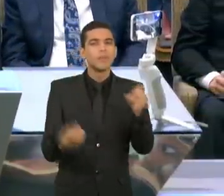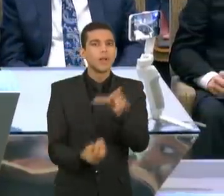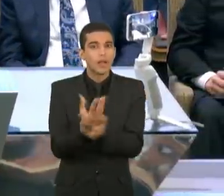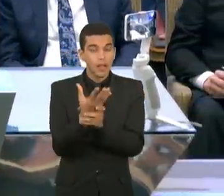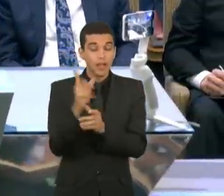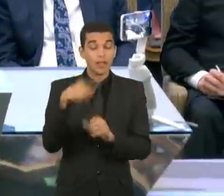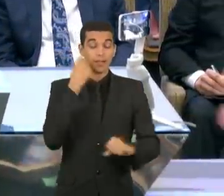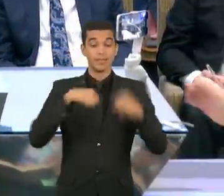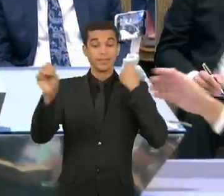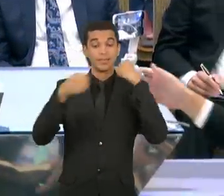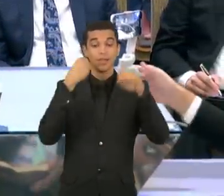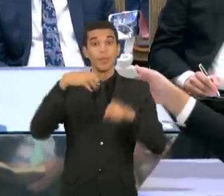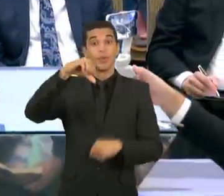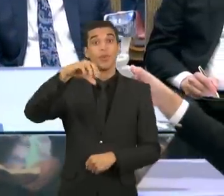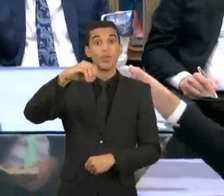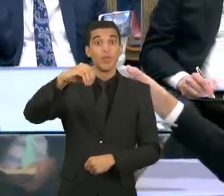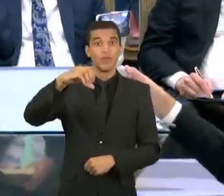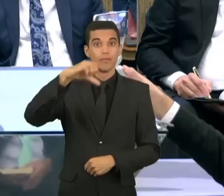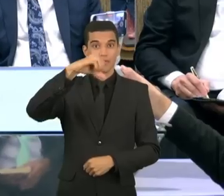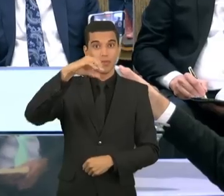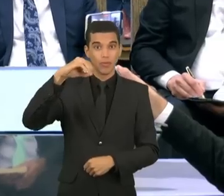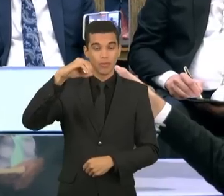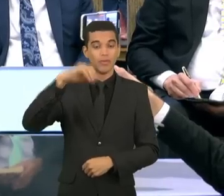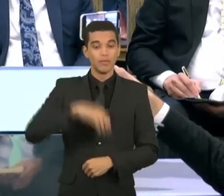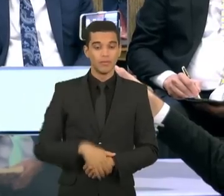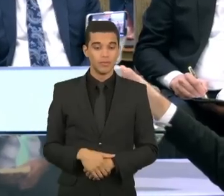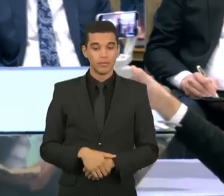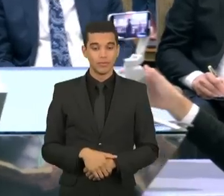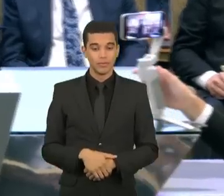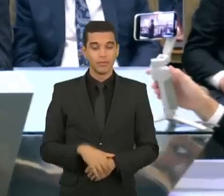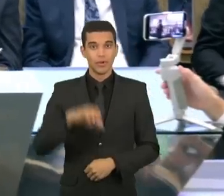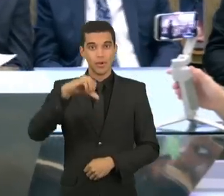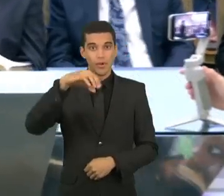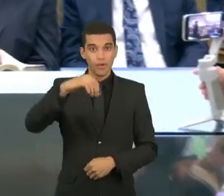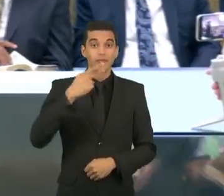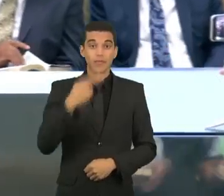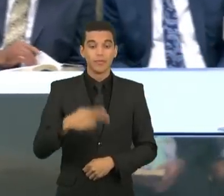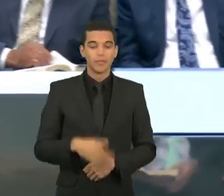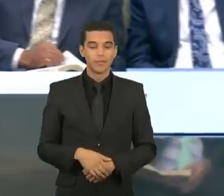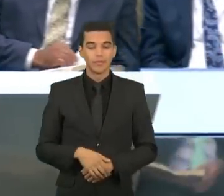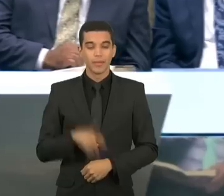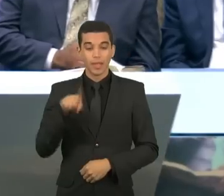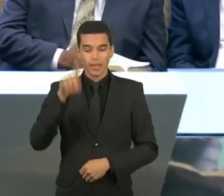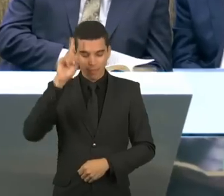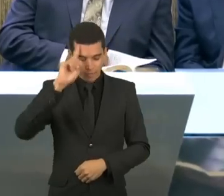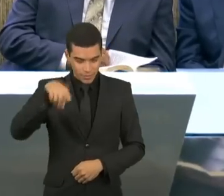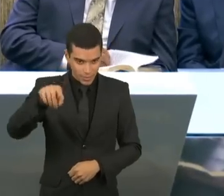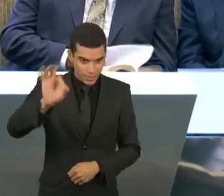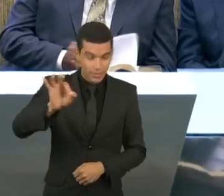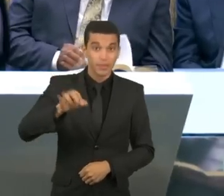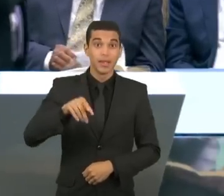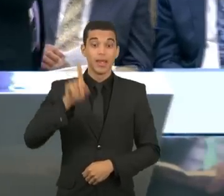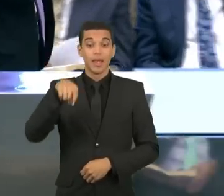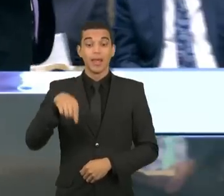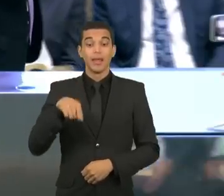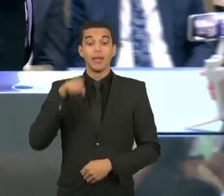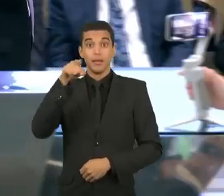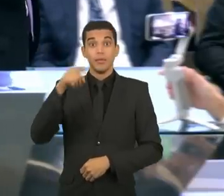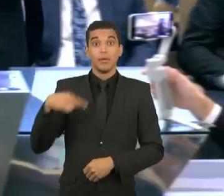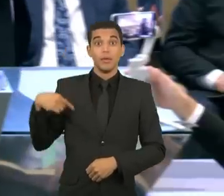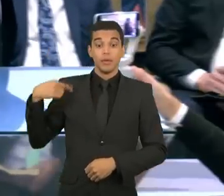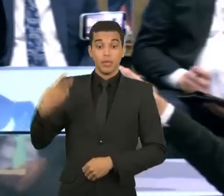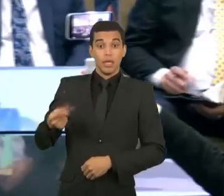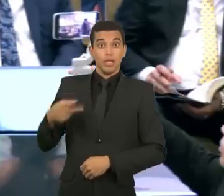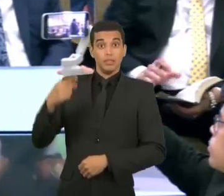o 90, né? Como é que diz o 90? De eternidade. É lá que está a teoria das cordas. De eternidade, eternidade.